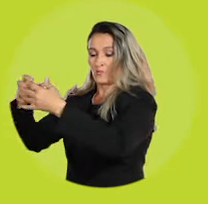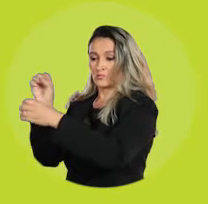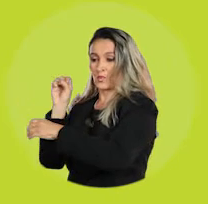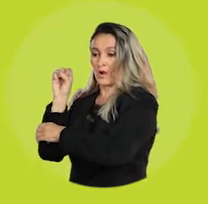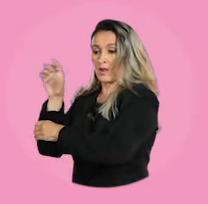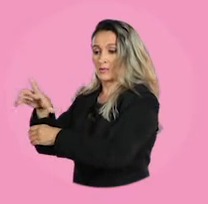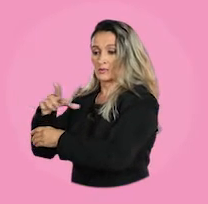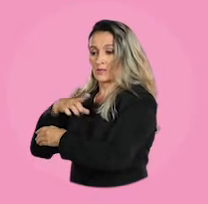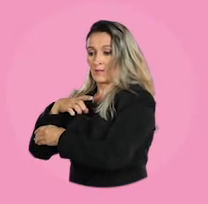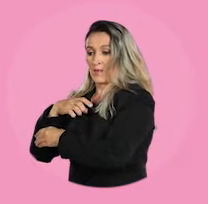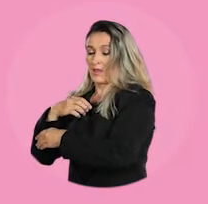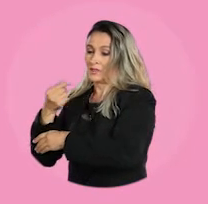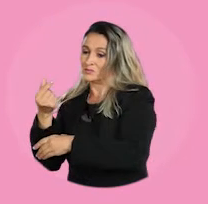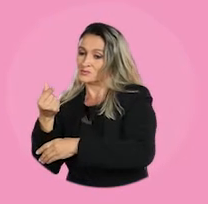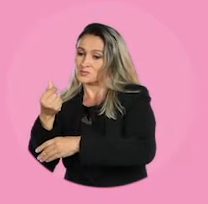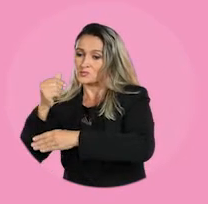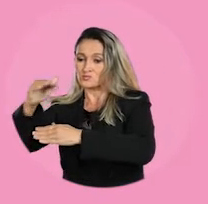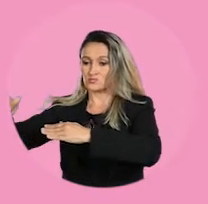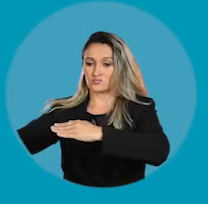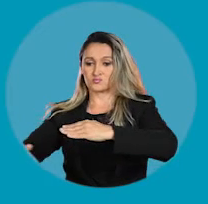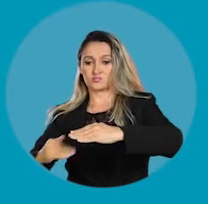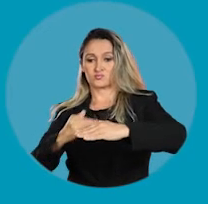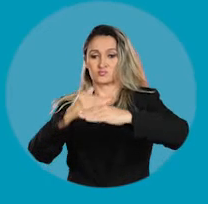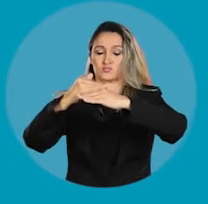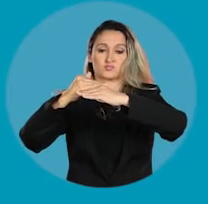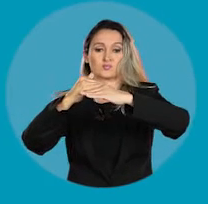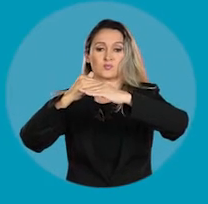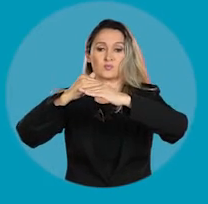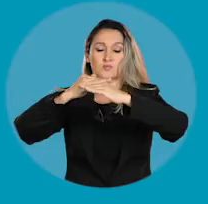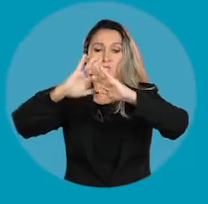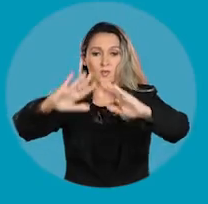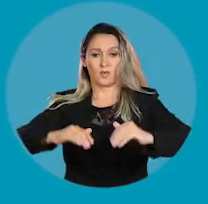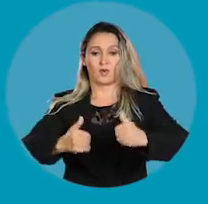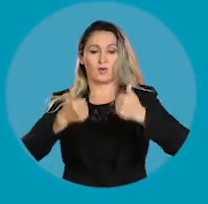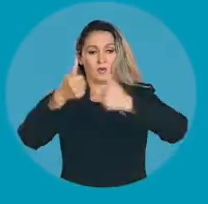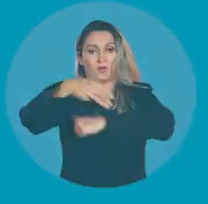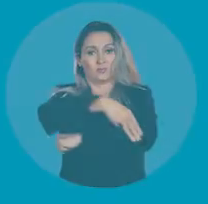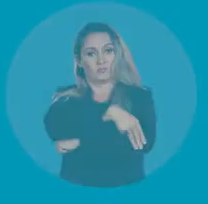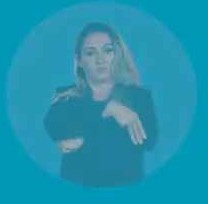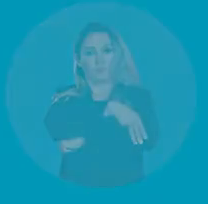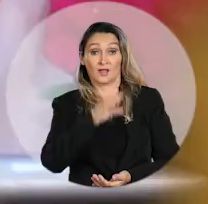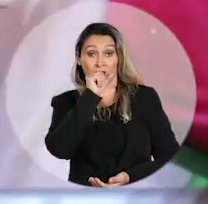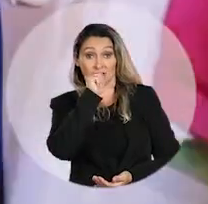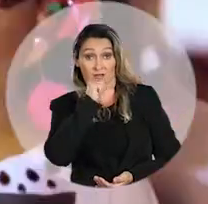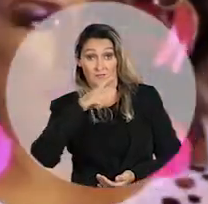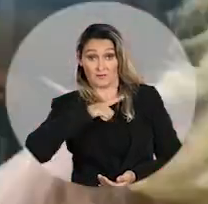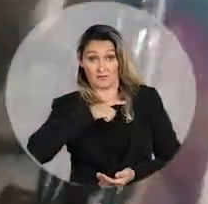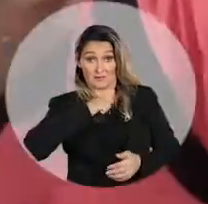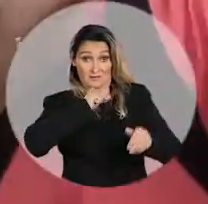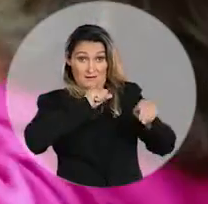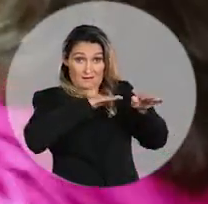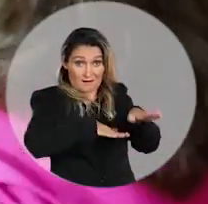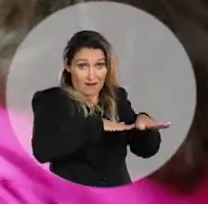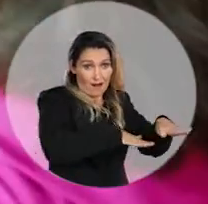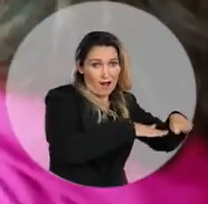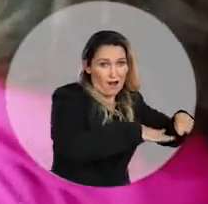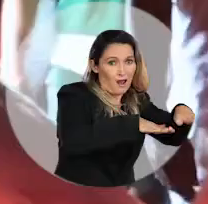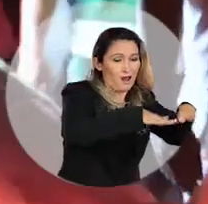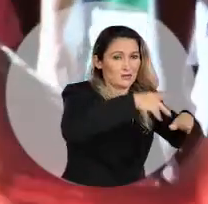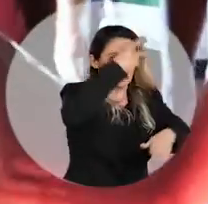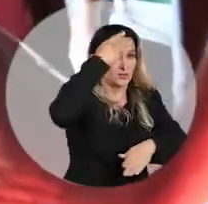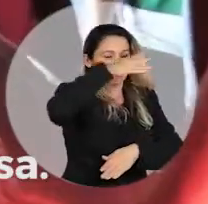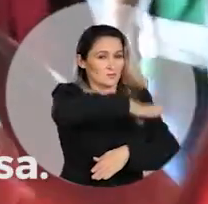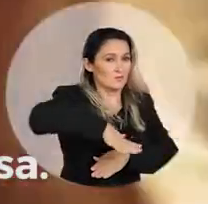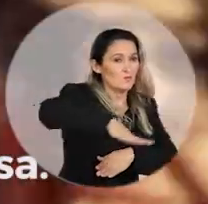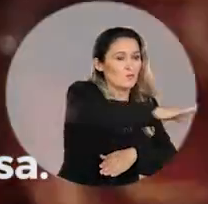de lixo, equilibrar as finanças, recuperando a credibilidade do município. E na carreata de sábado, o povo